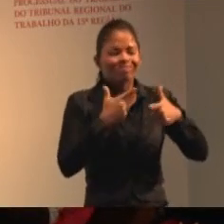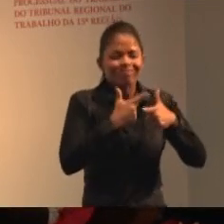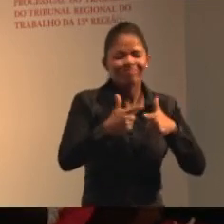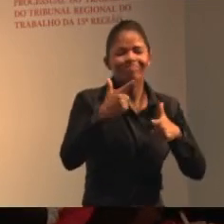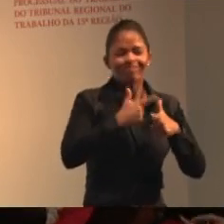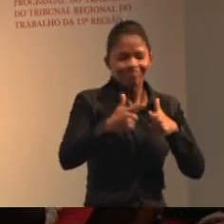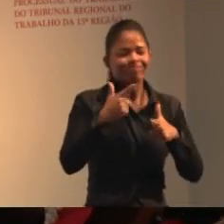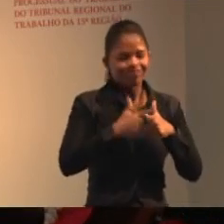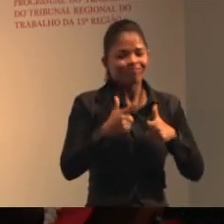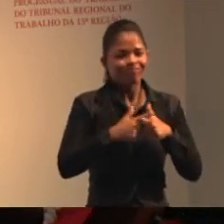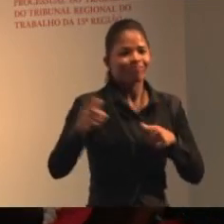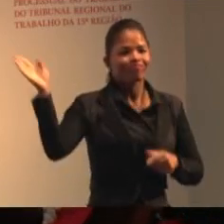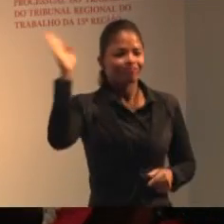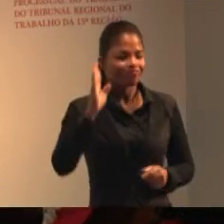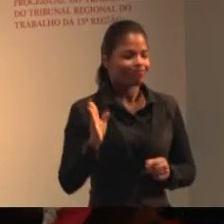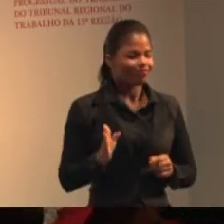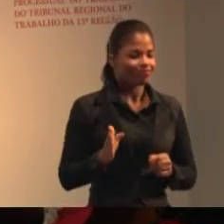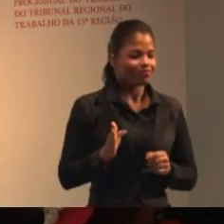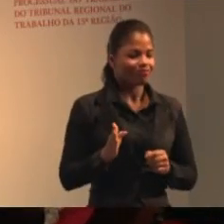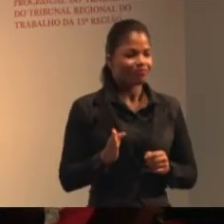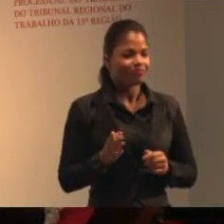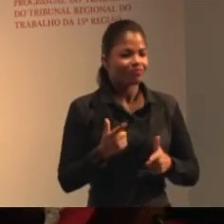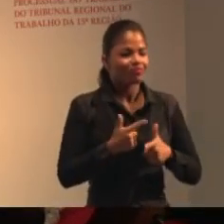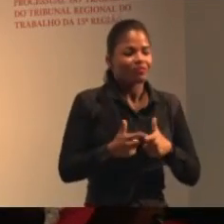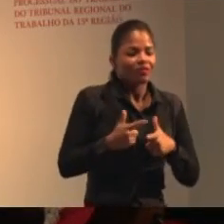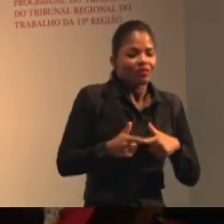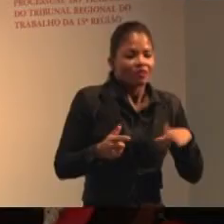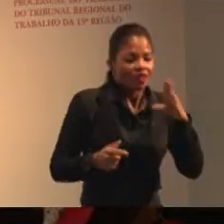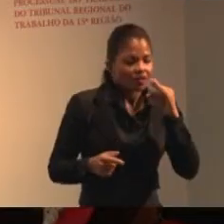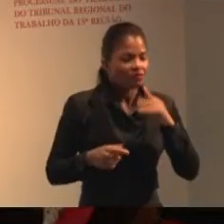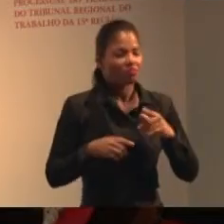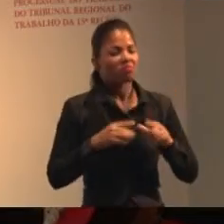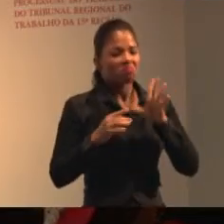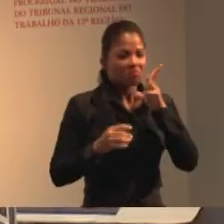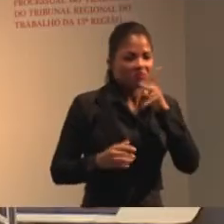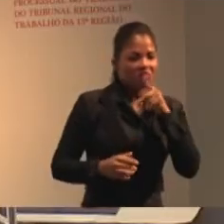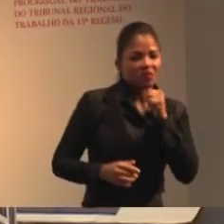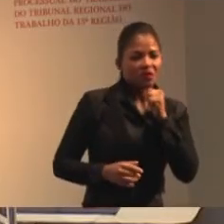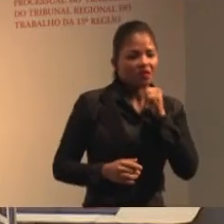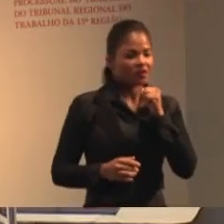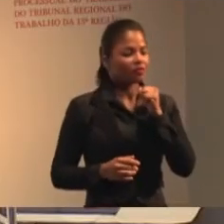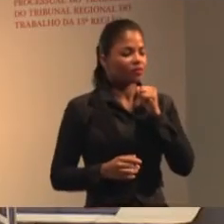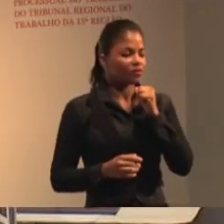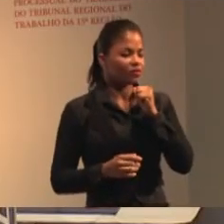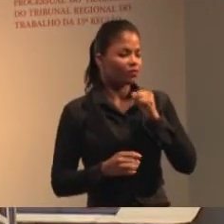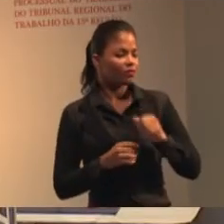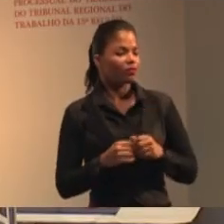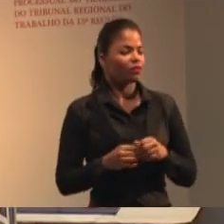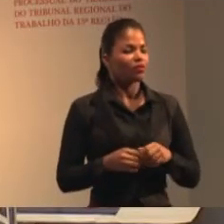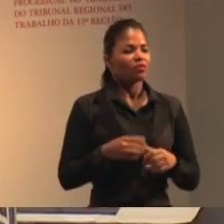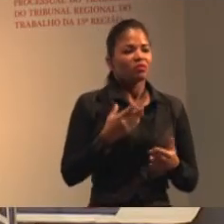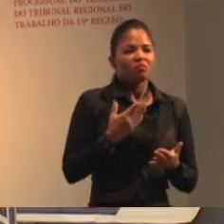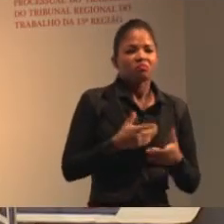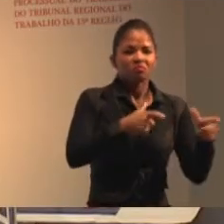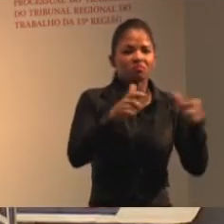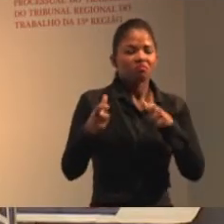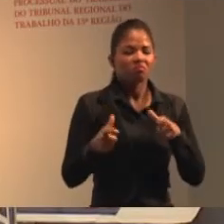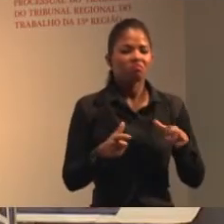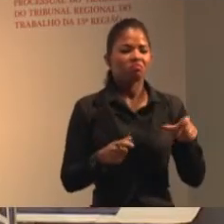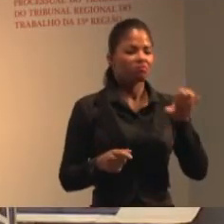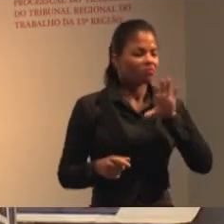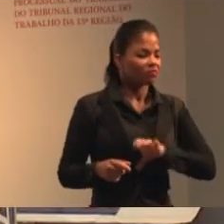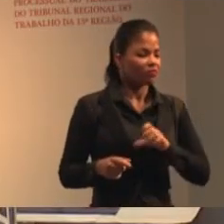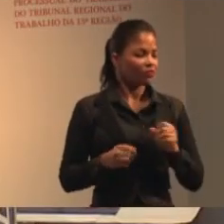da democracia pelo enfraquecimento lento e constante de instituições críticas, como